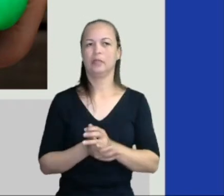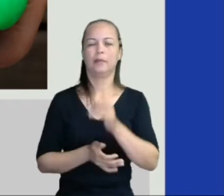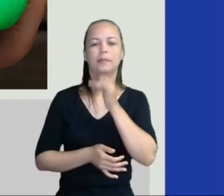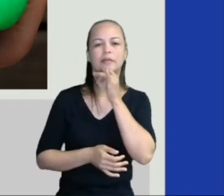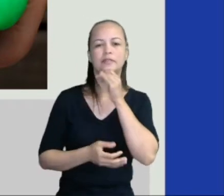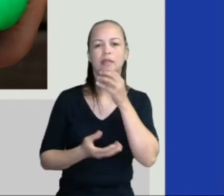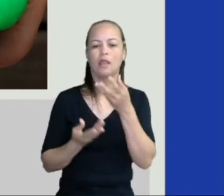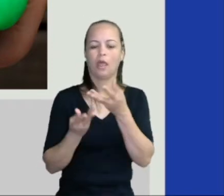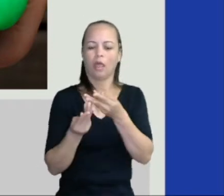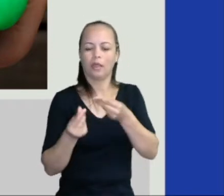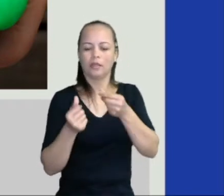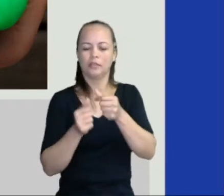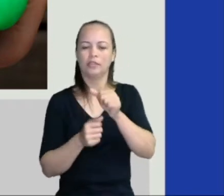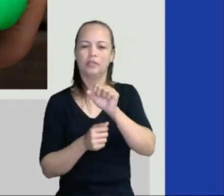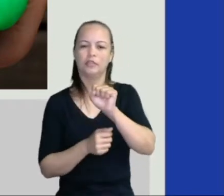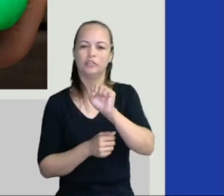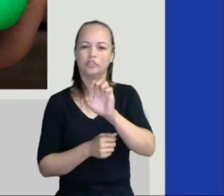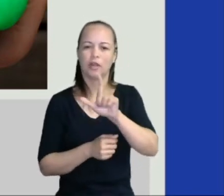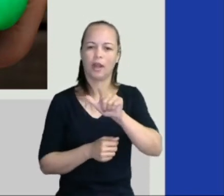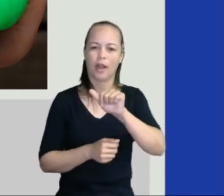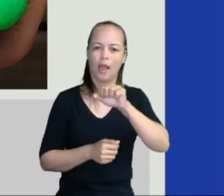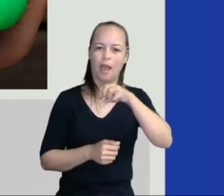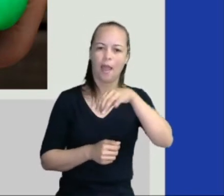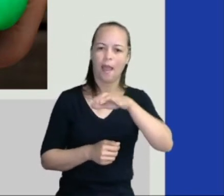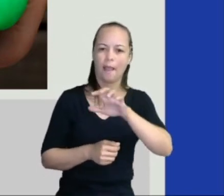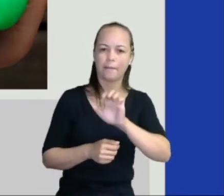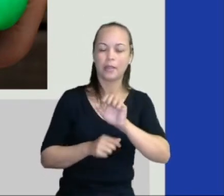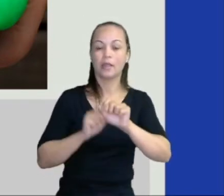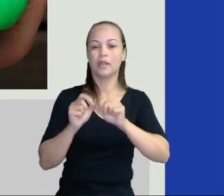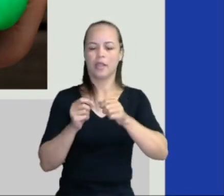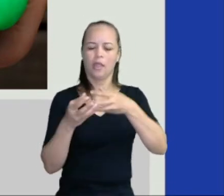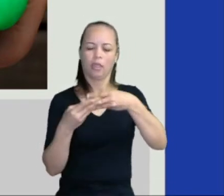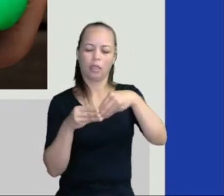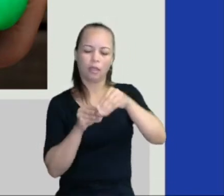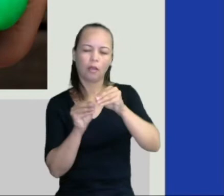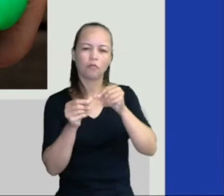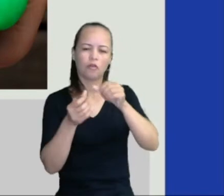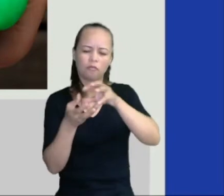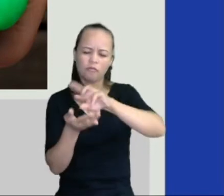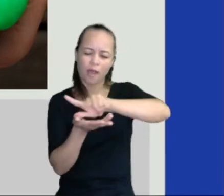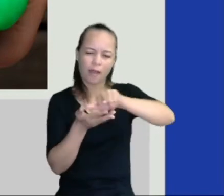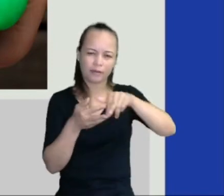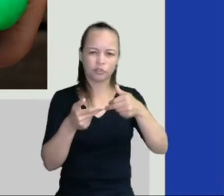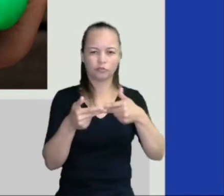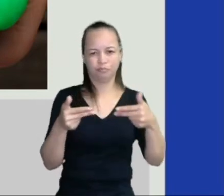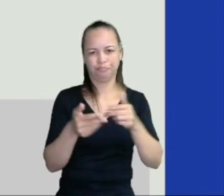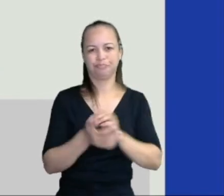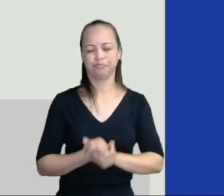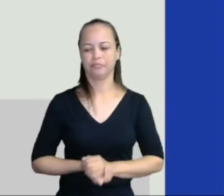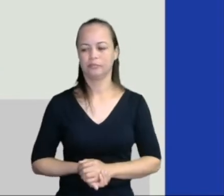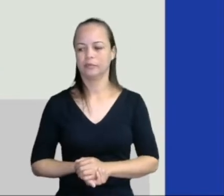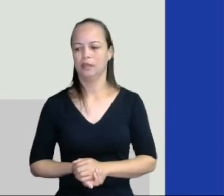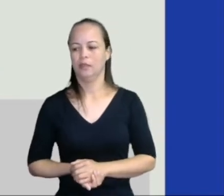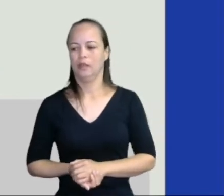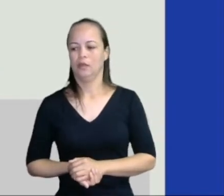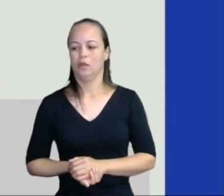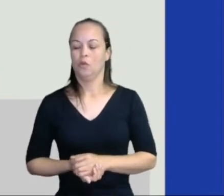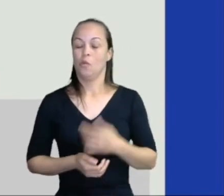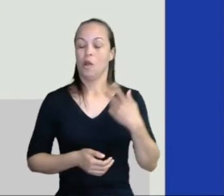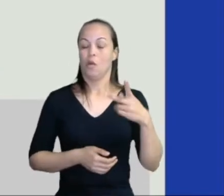exemplo, as slimes são bem flexíveis. Você pode modelar ela ali, fazer diversas coisas. Uma